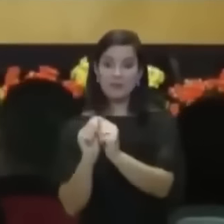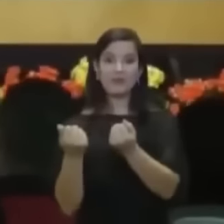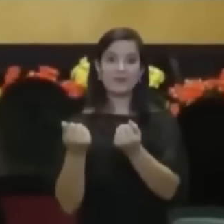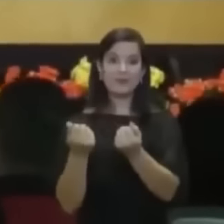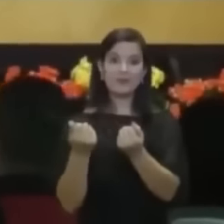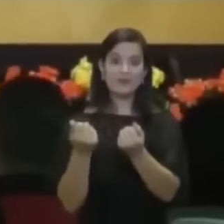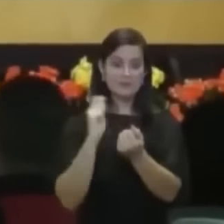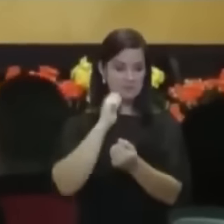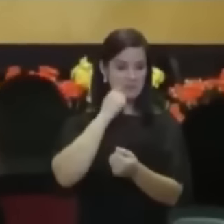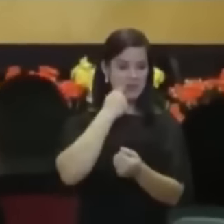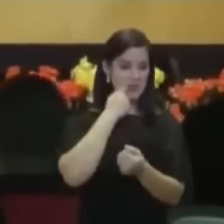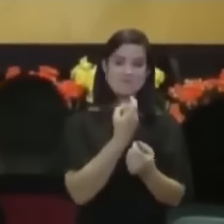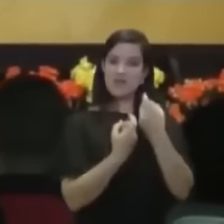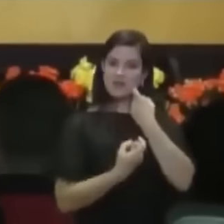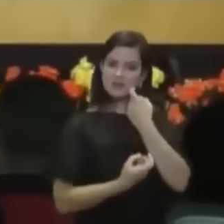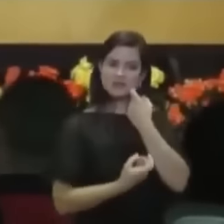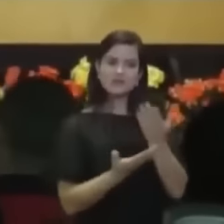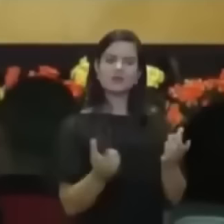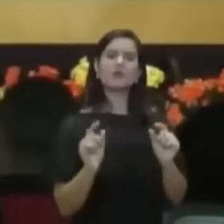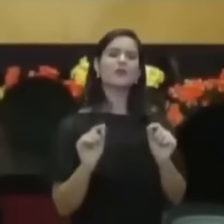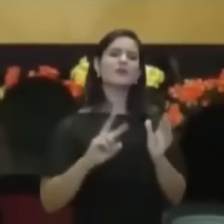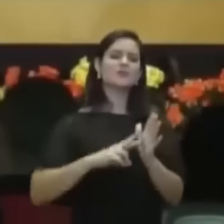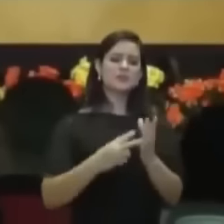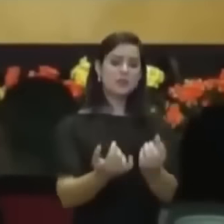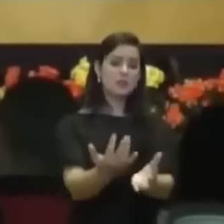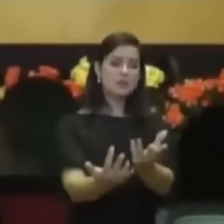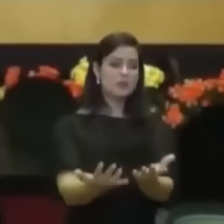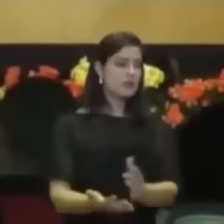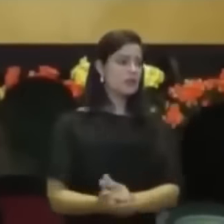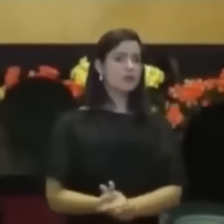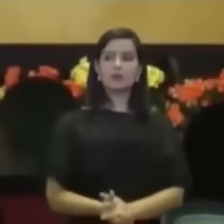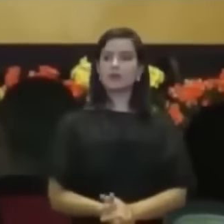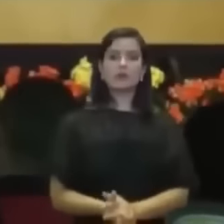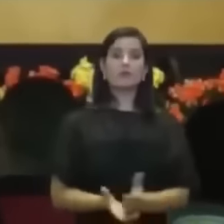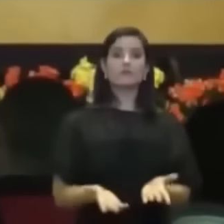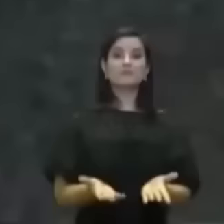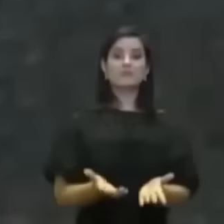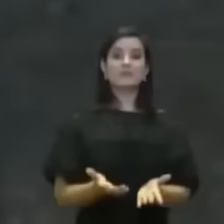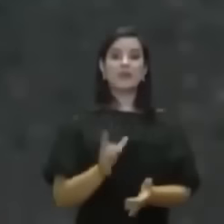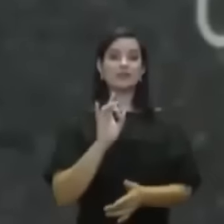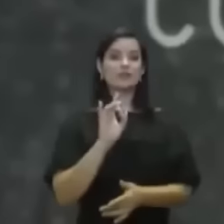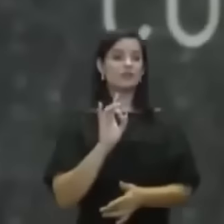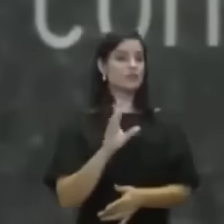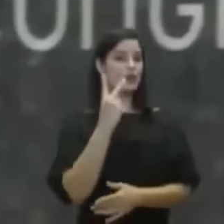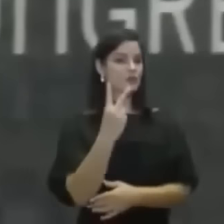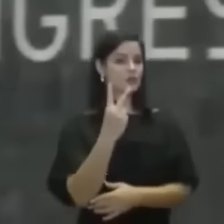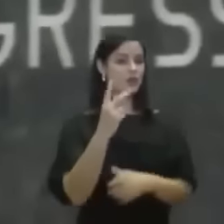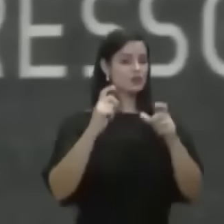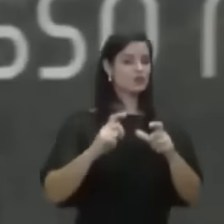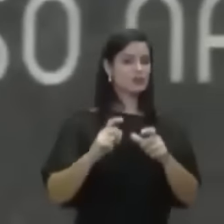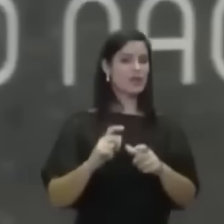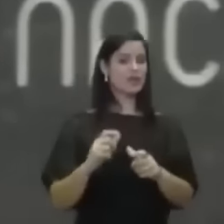e com peixe. Mas o que significa aquele braseiro ali? Meus irmãos, só tem dois lugares no Novo Testamento